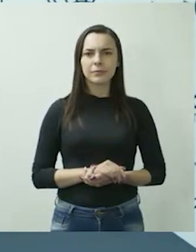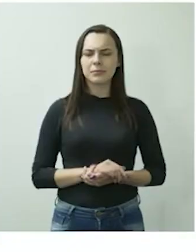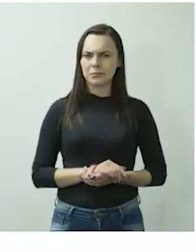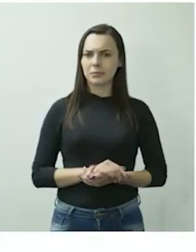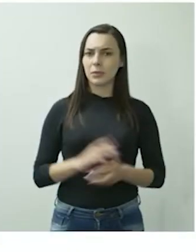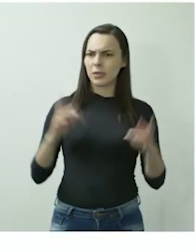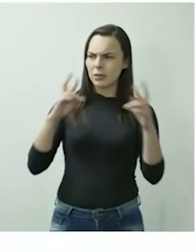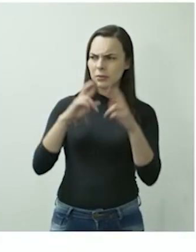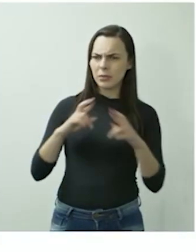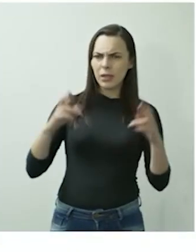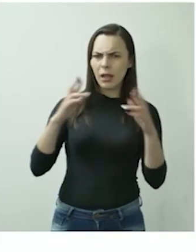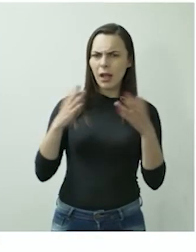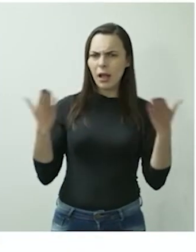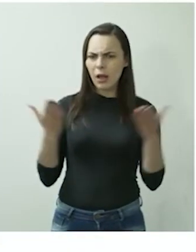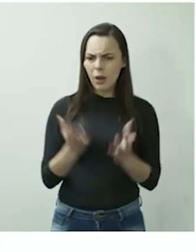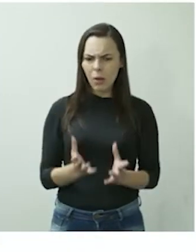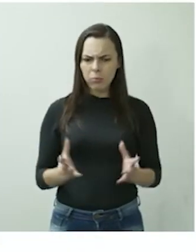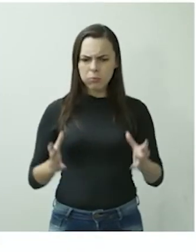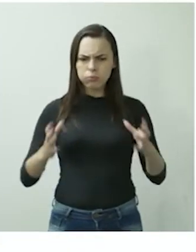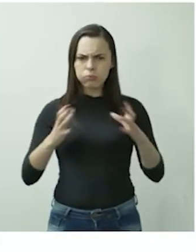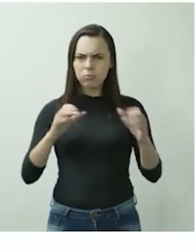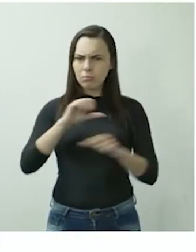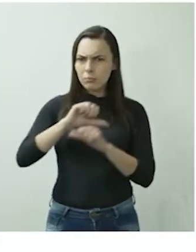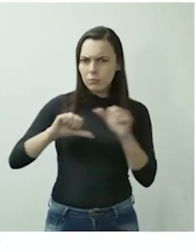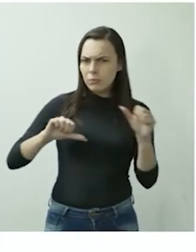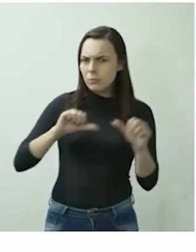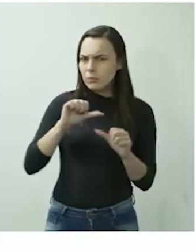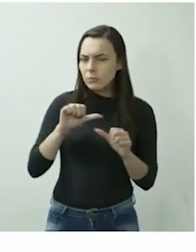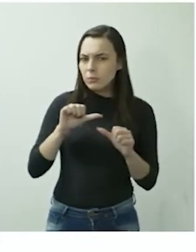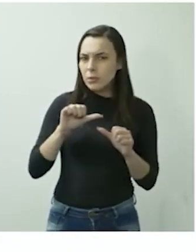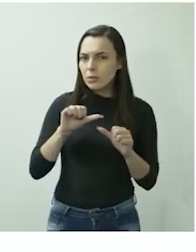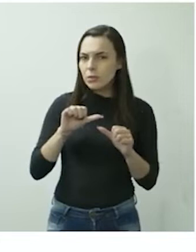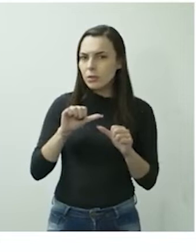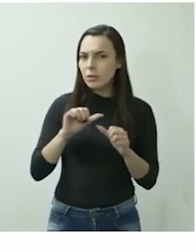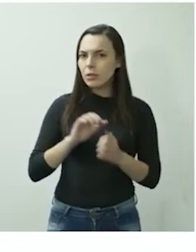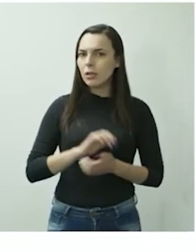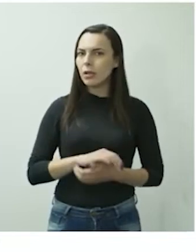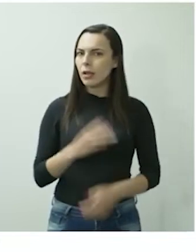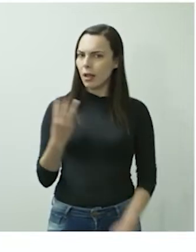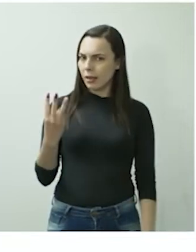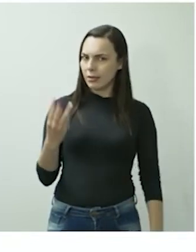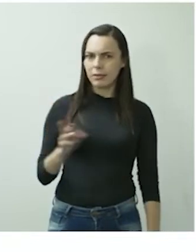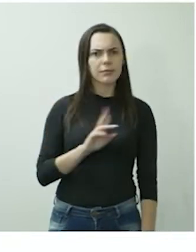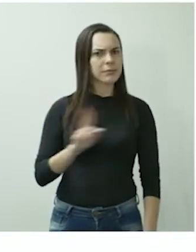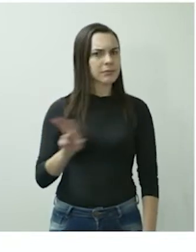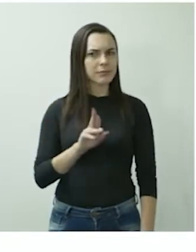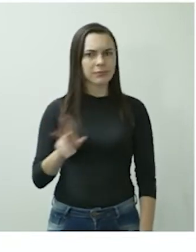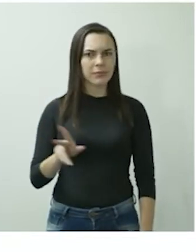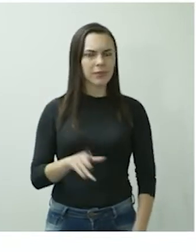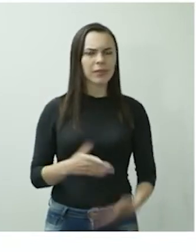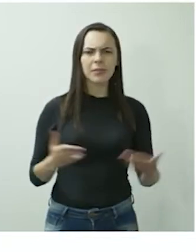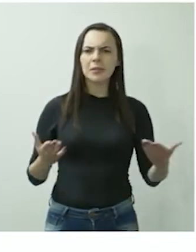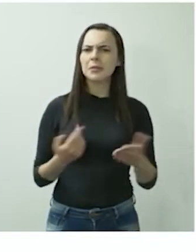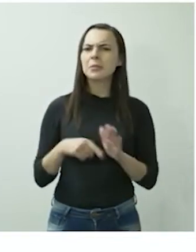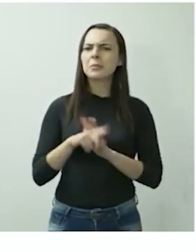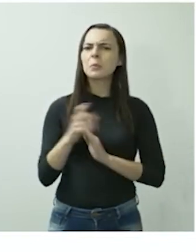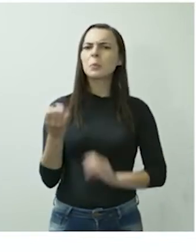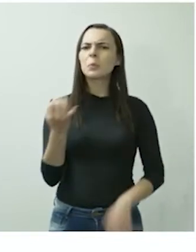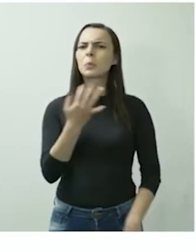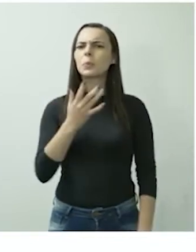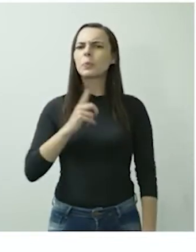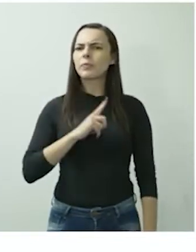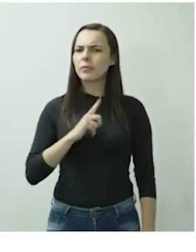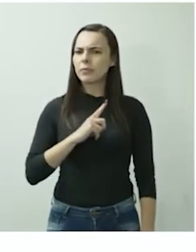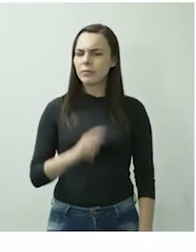que mudou a quantidade de caldeirões? Não temos mais 3, não é isso? Quantos caldeirões nós temos